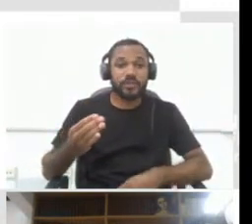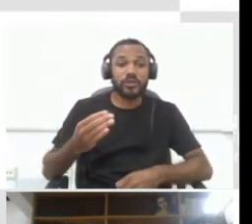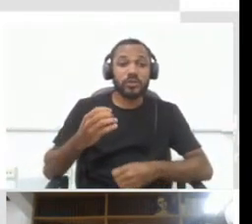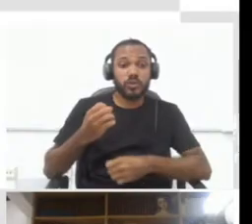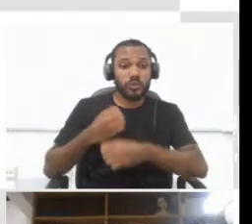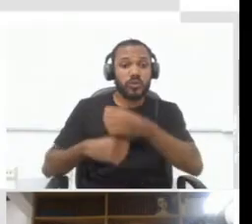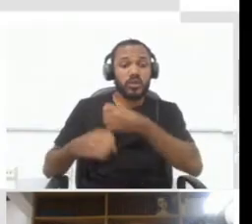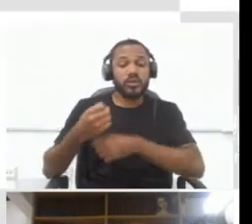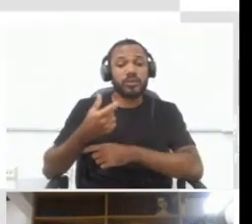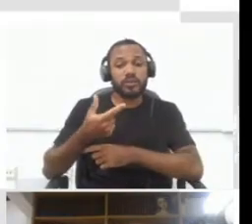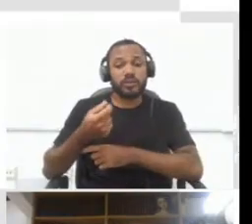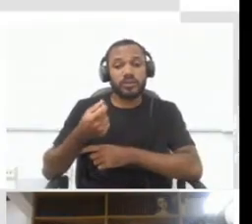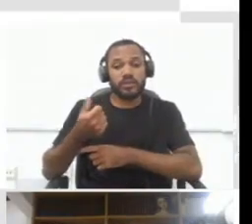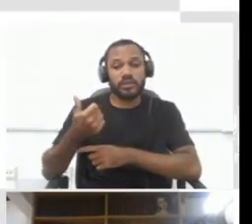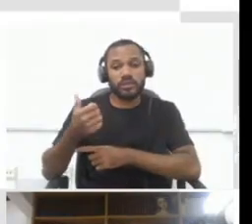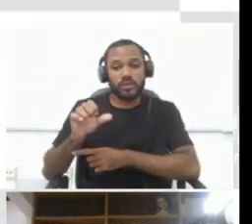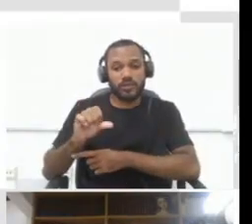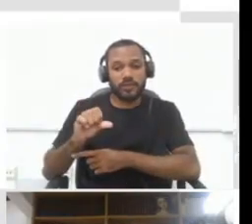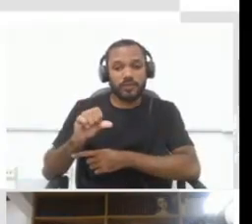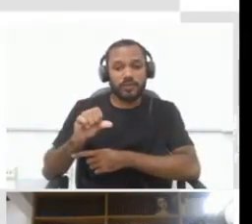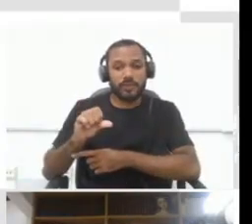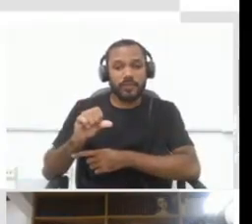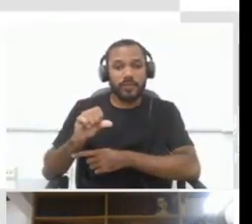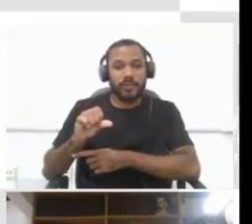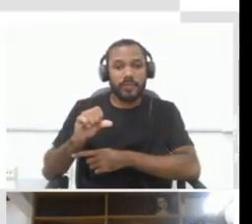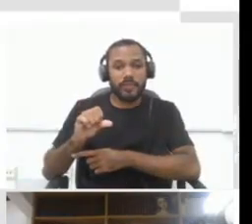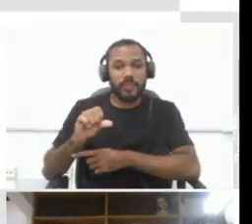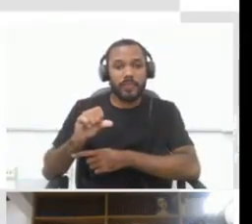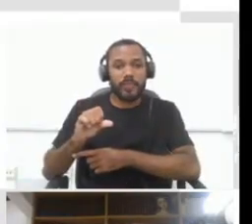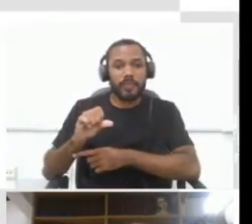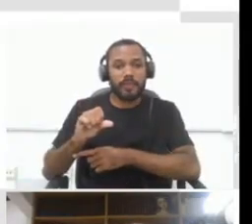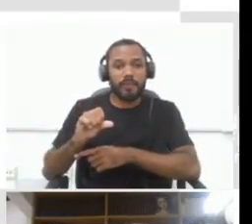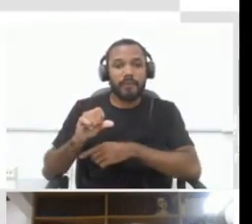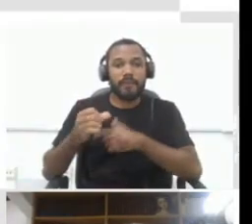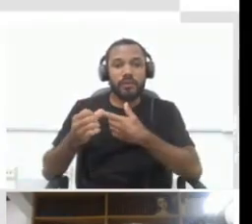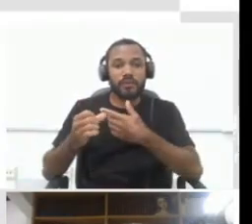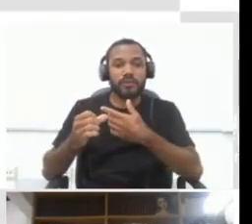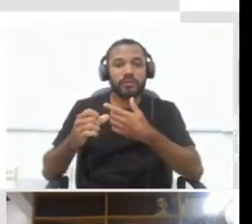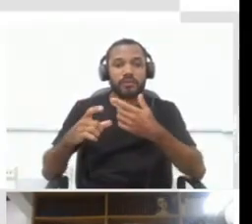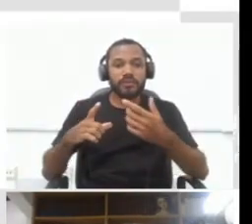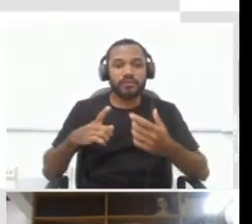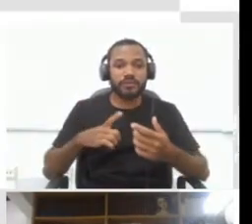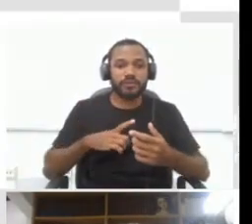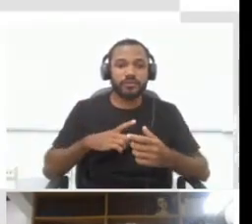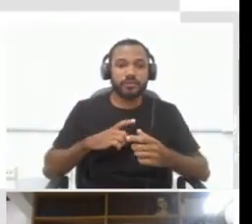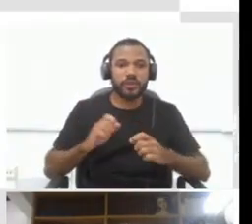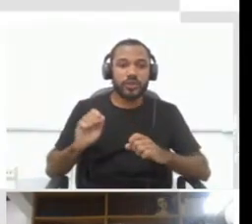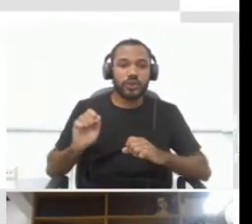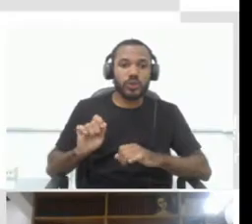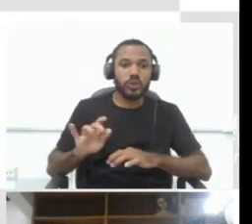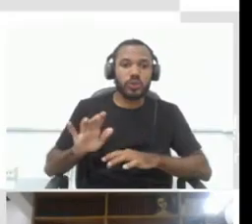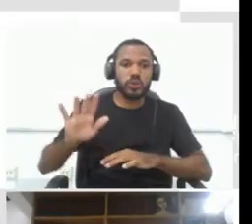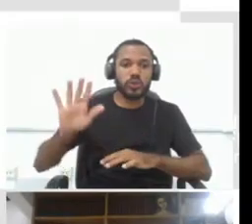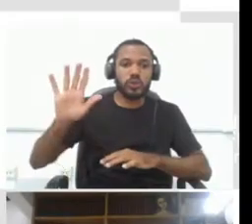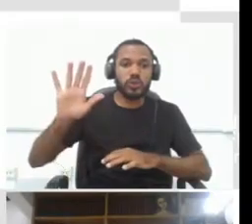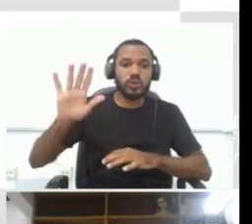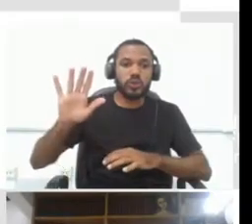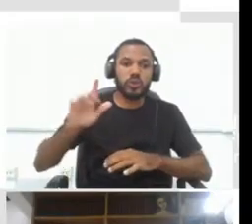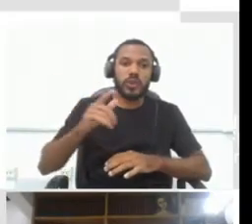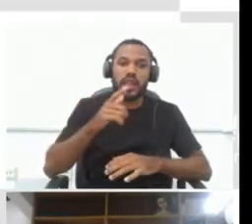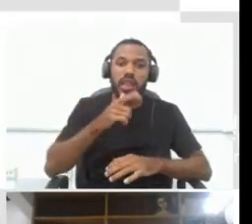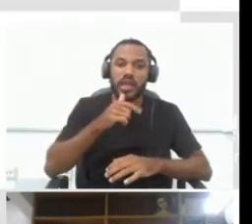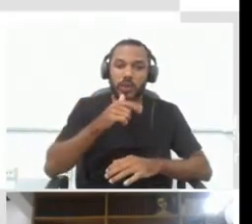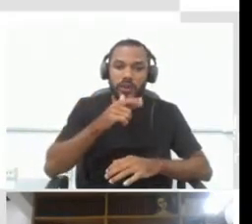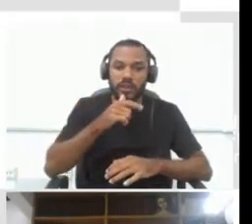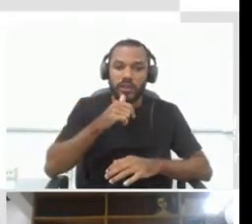2019. Né? Então, veja, as emissões líquidas acumuladas de CO2, as líquidas significam o quê?